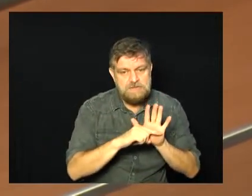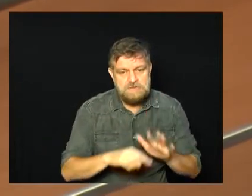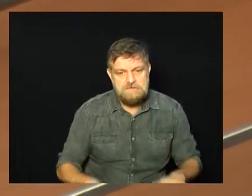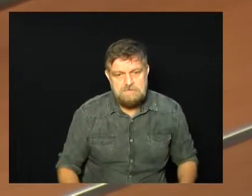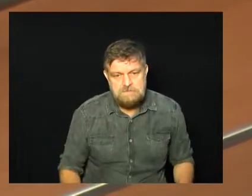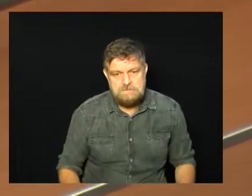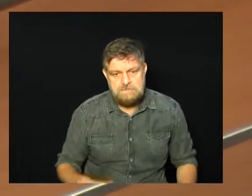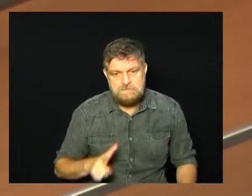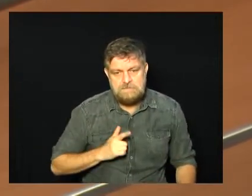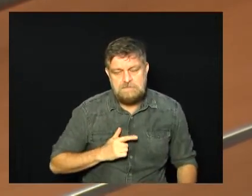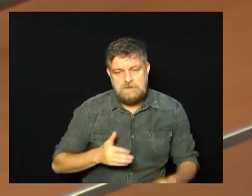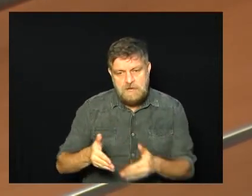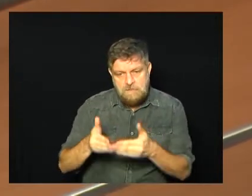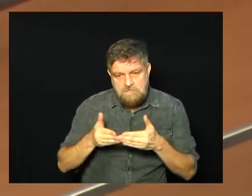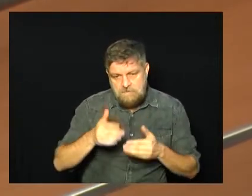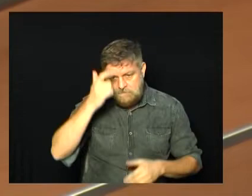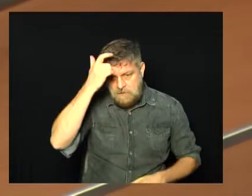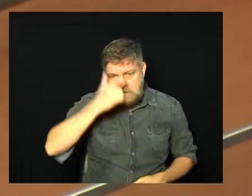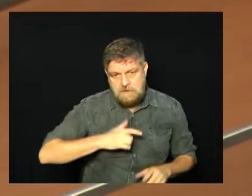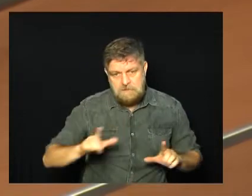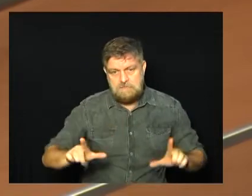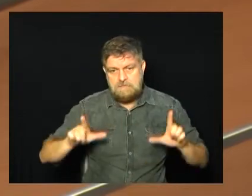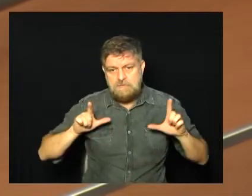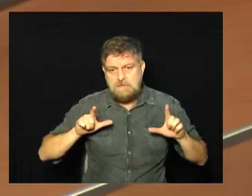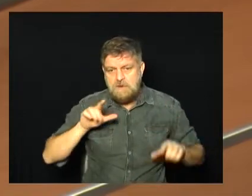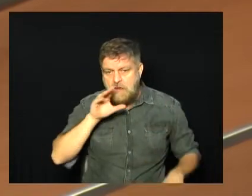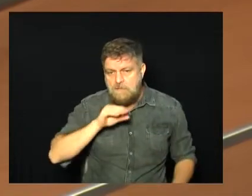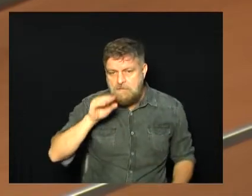senhora, som por gentileza, eu estou aqui.